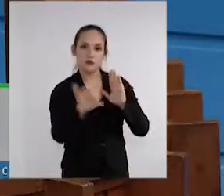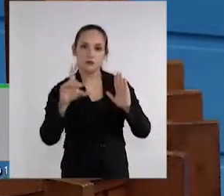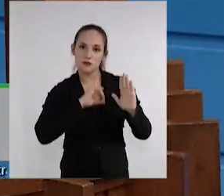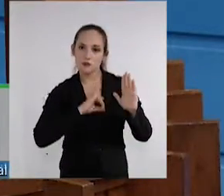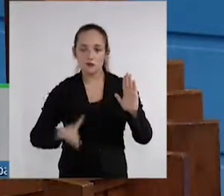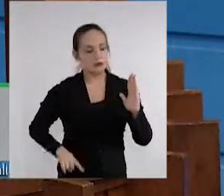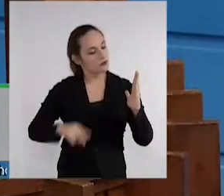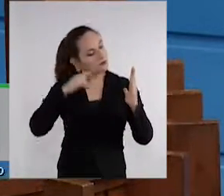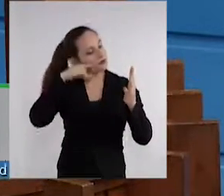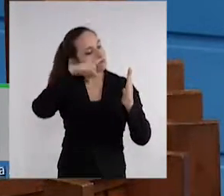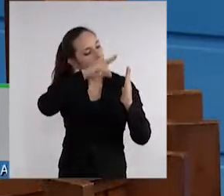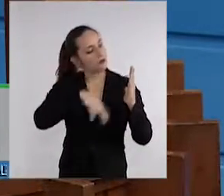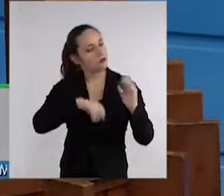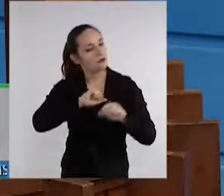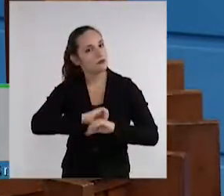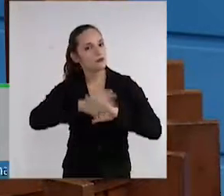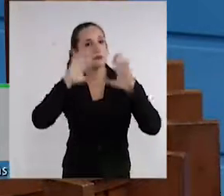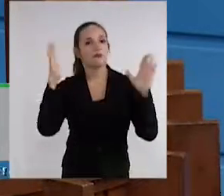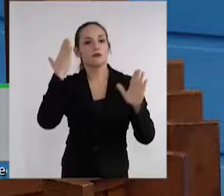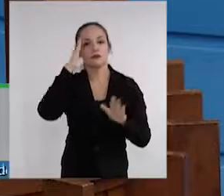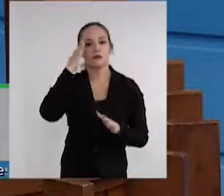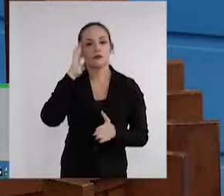forma